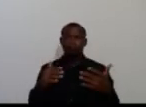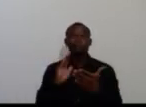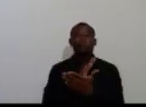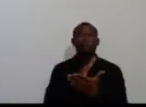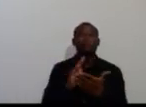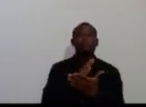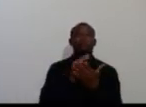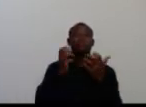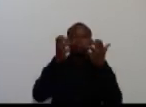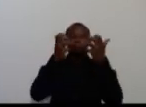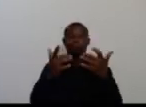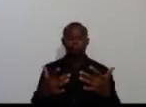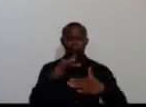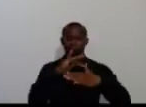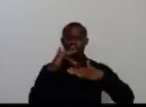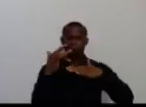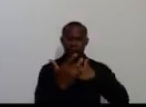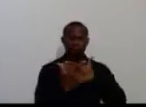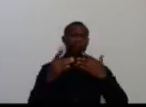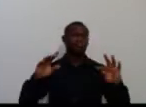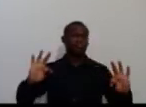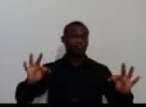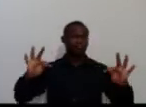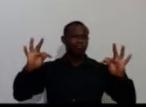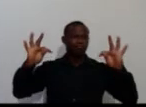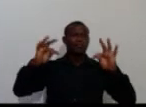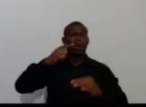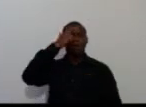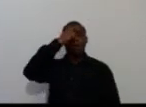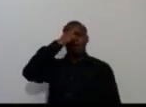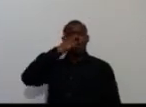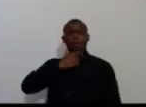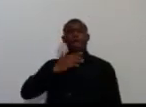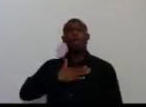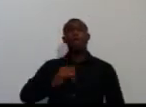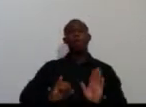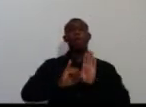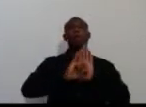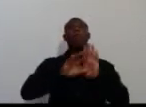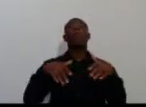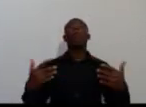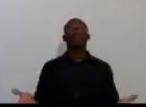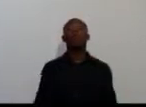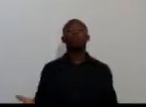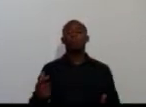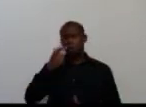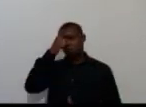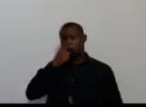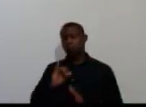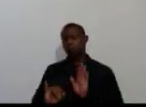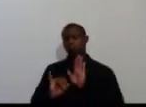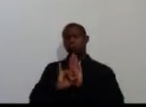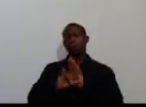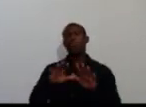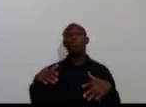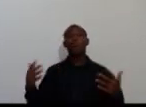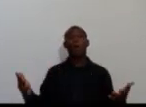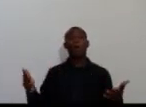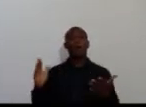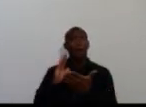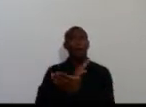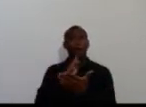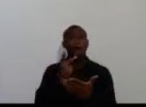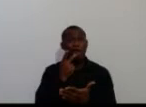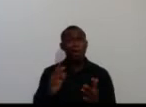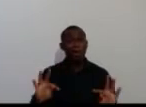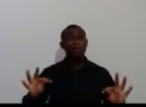de você. Consegue entender quem você é antes de você mesmo, antes de você se conhecer. Então, quando você começa a